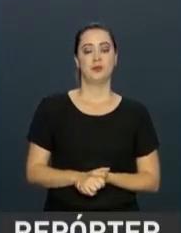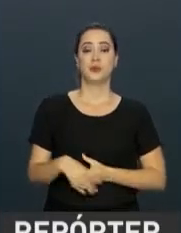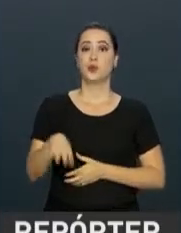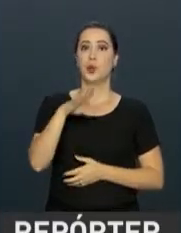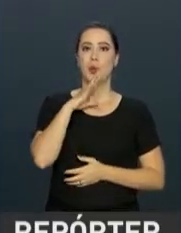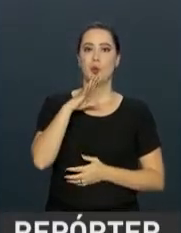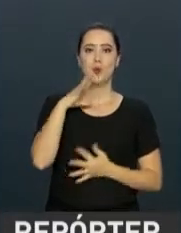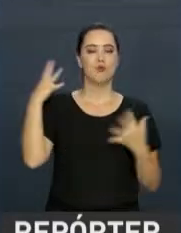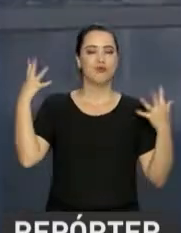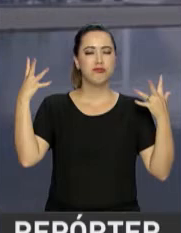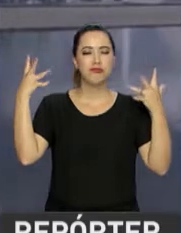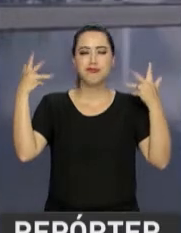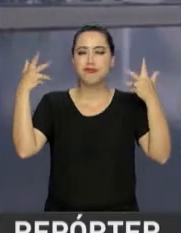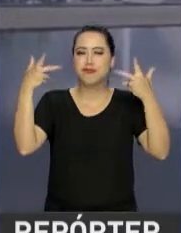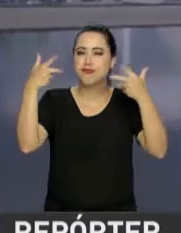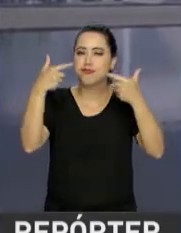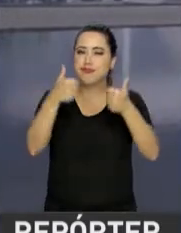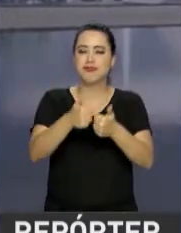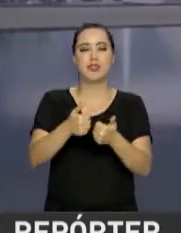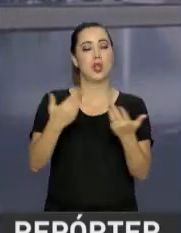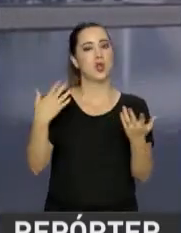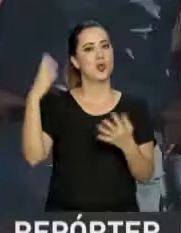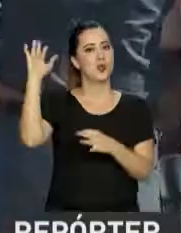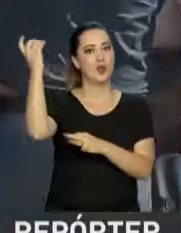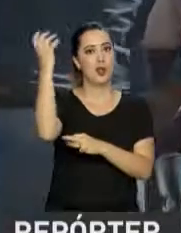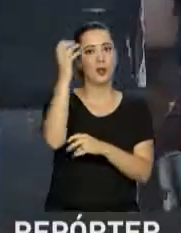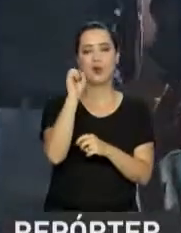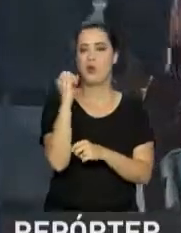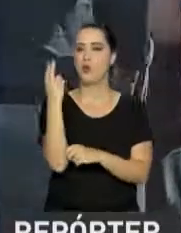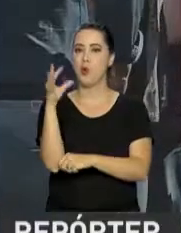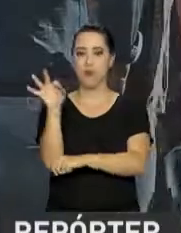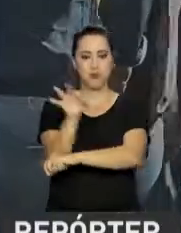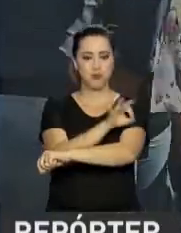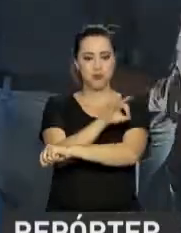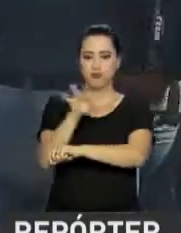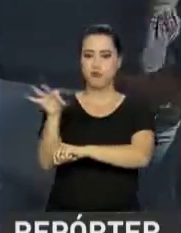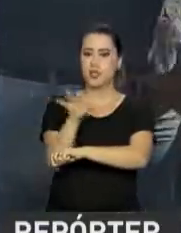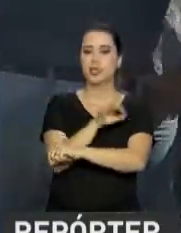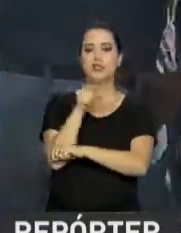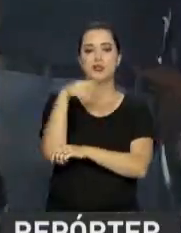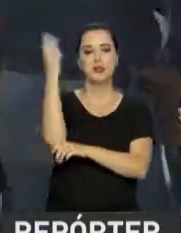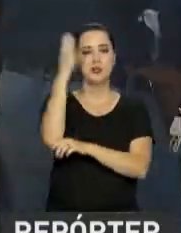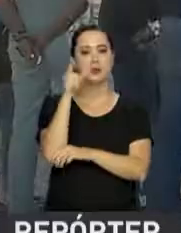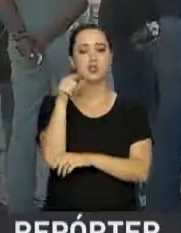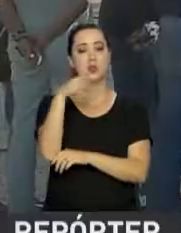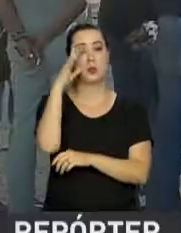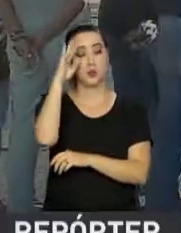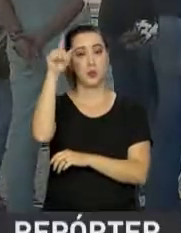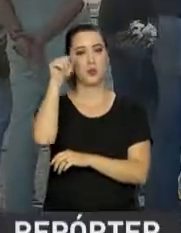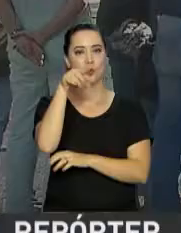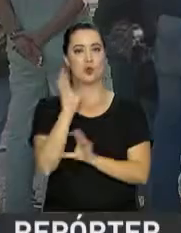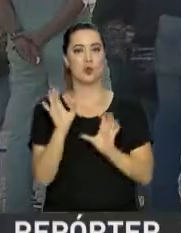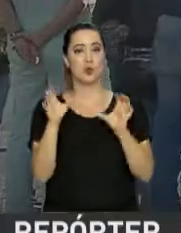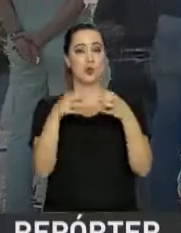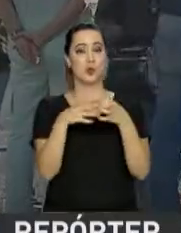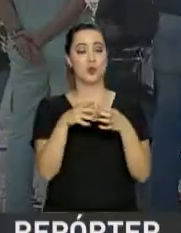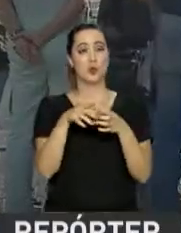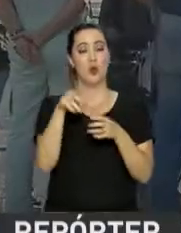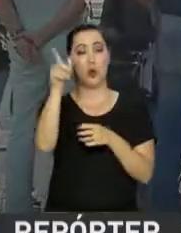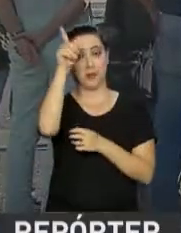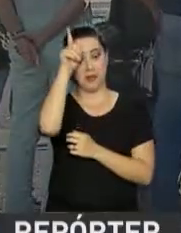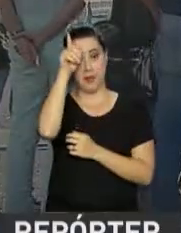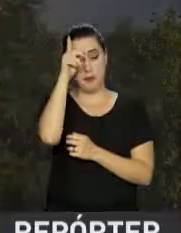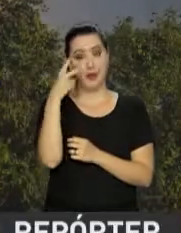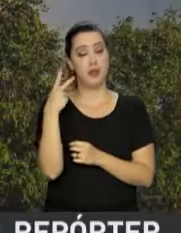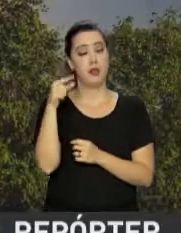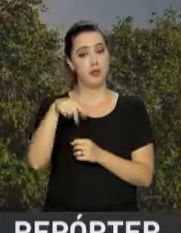Conhecer as belezas naturais e arquitetônicas do Brasil é o sonho desses turistas alemães que vieram passar 2 semanas